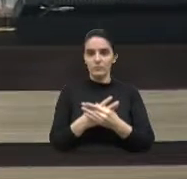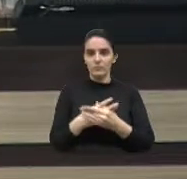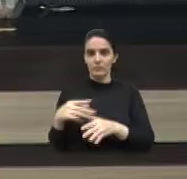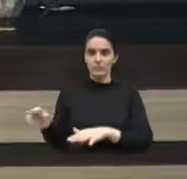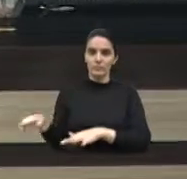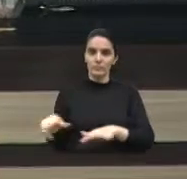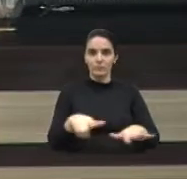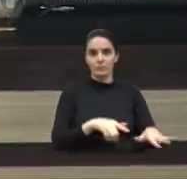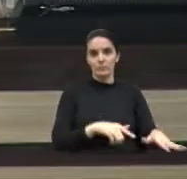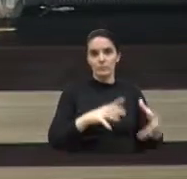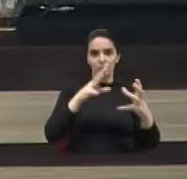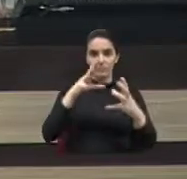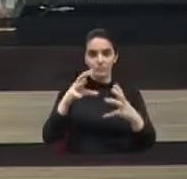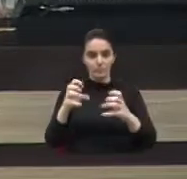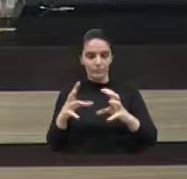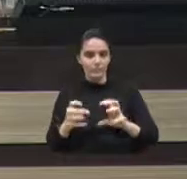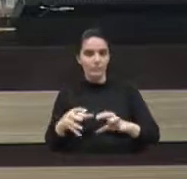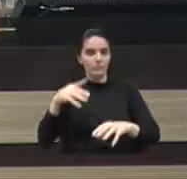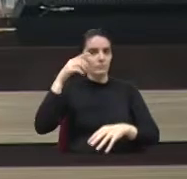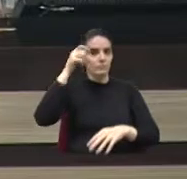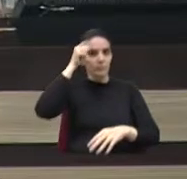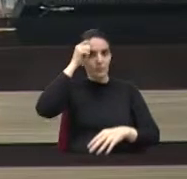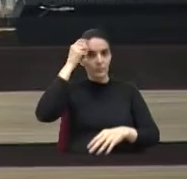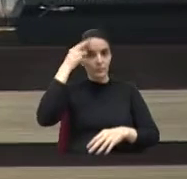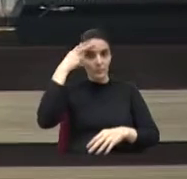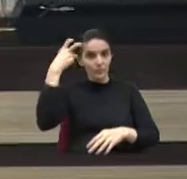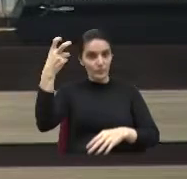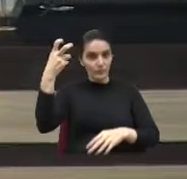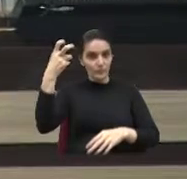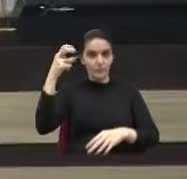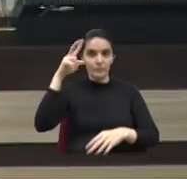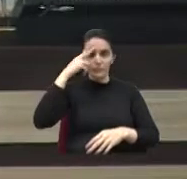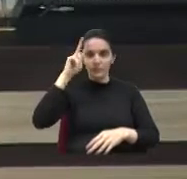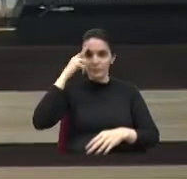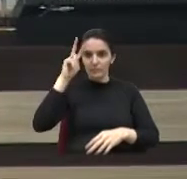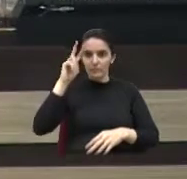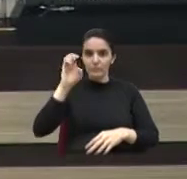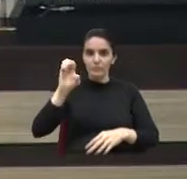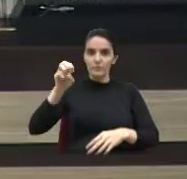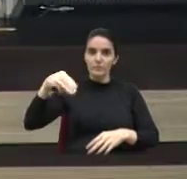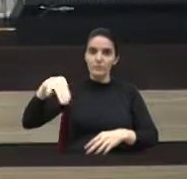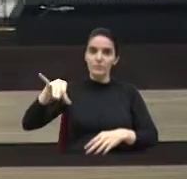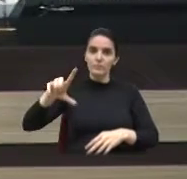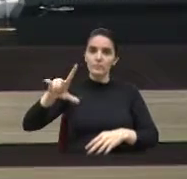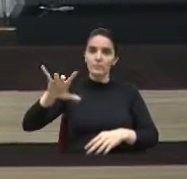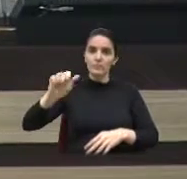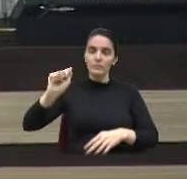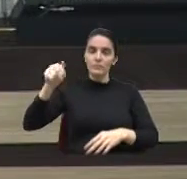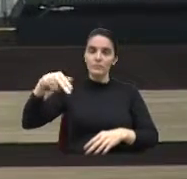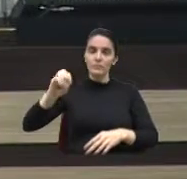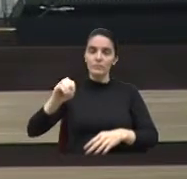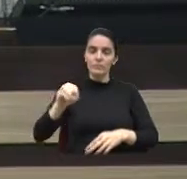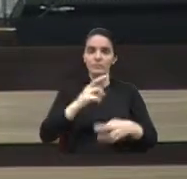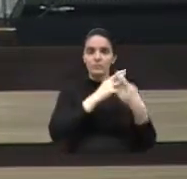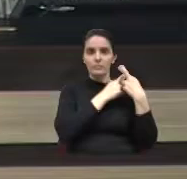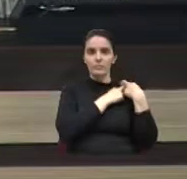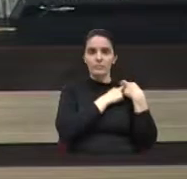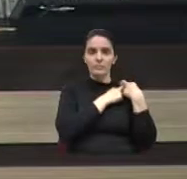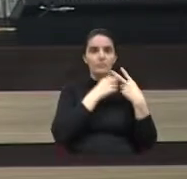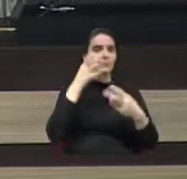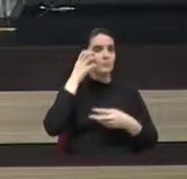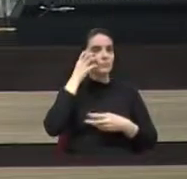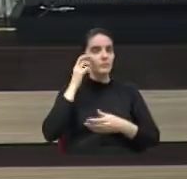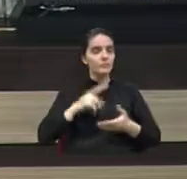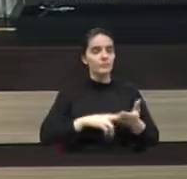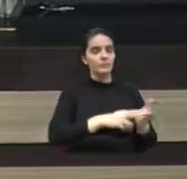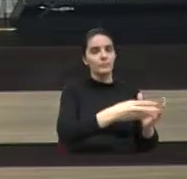Semana de Artes, Cultura e História Emiliano Bernardo da Silva. Propositura do vereador Marcelo Rossi.